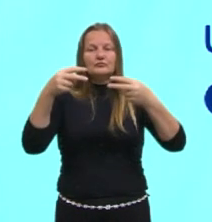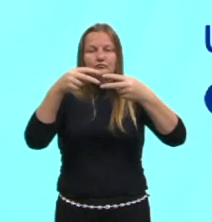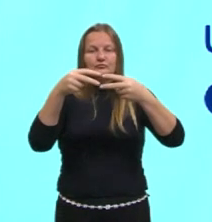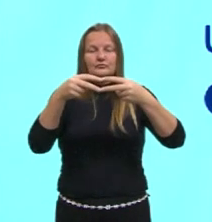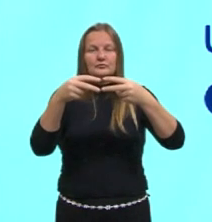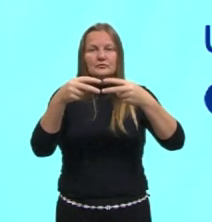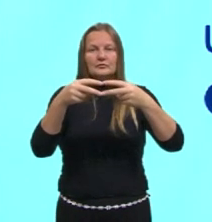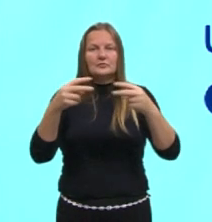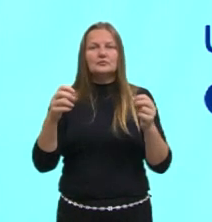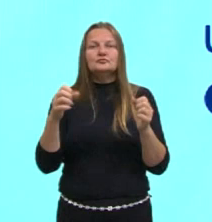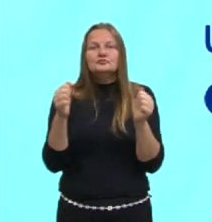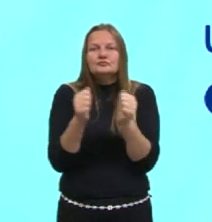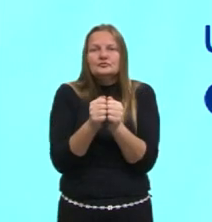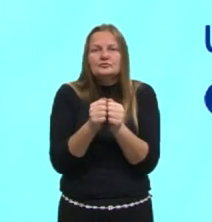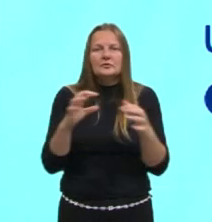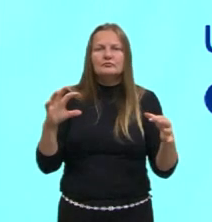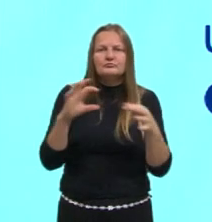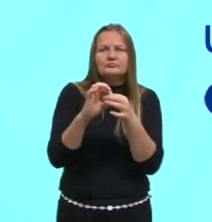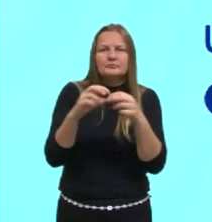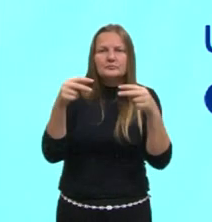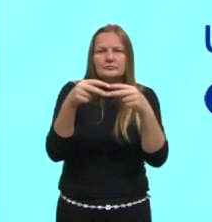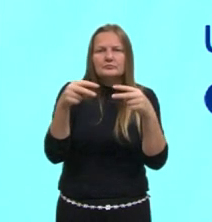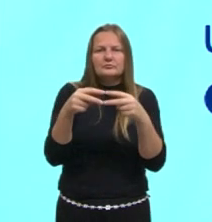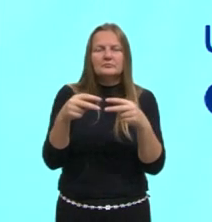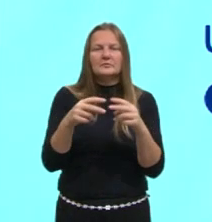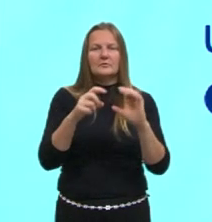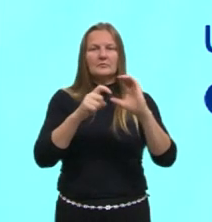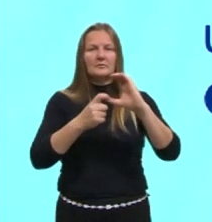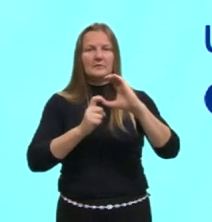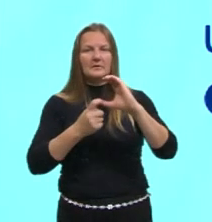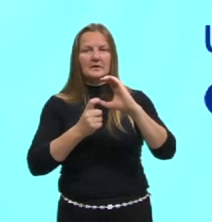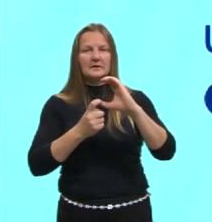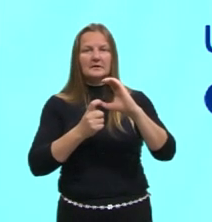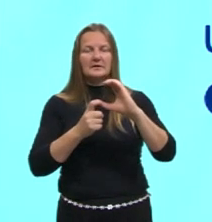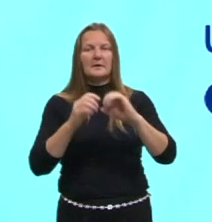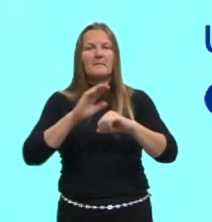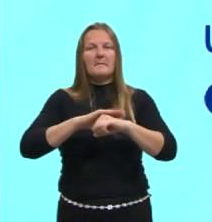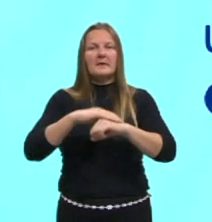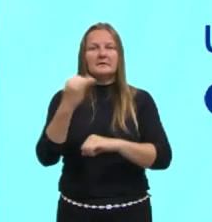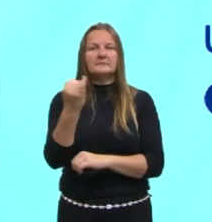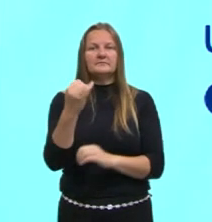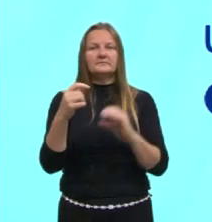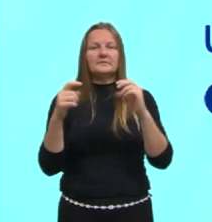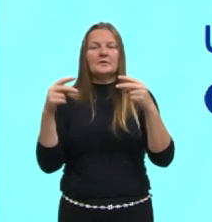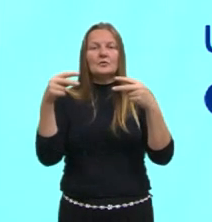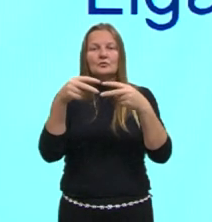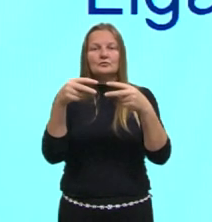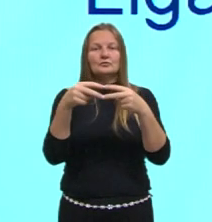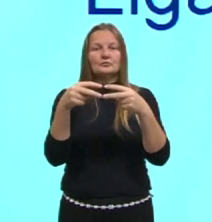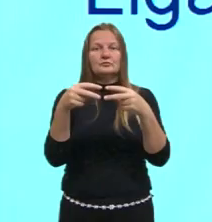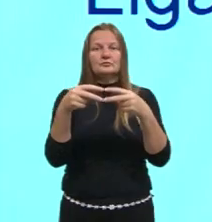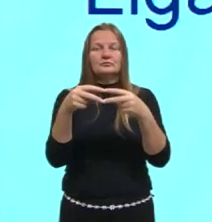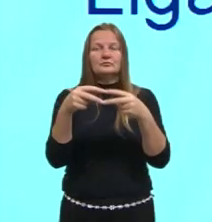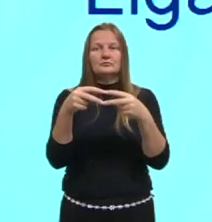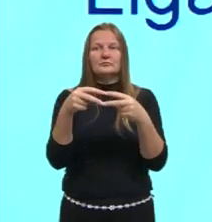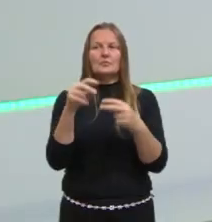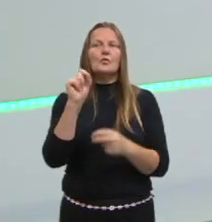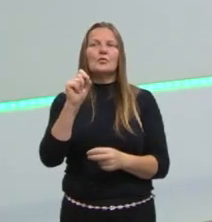conjugadas ao longo da cadeia principal do polímero então o que que é uma ligação dupla conjugada